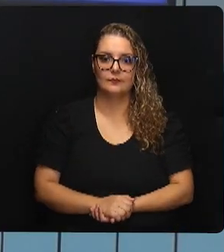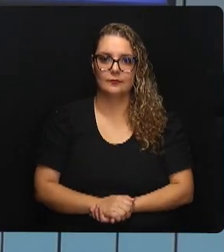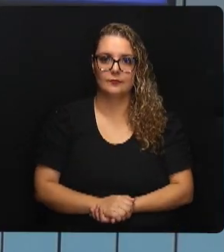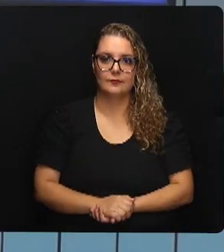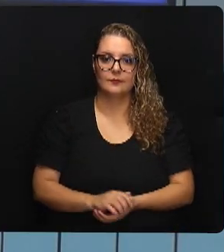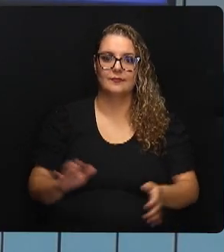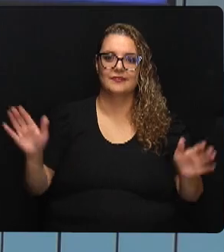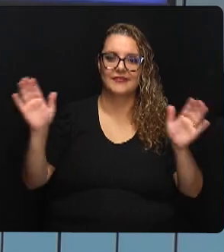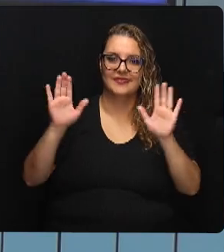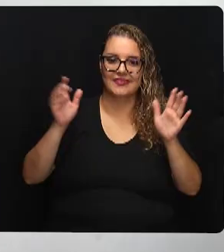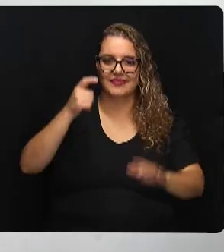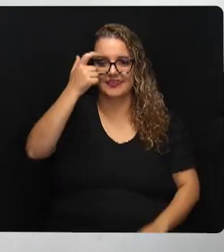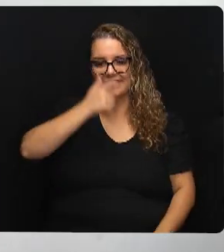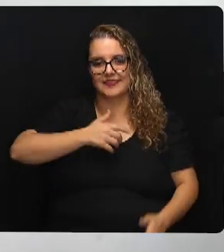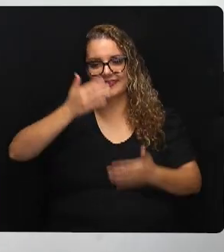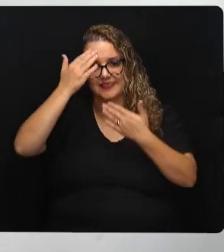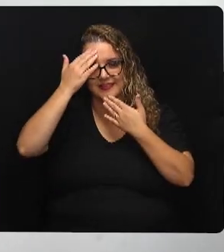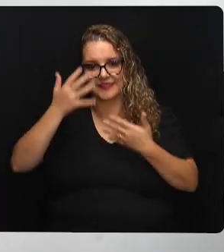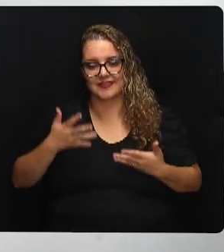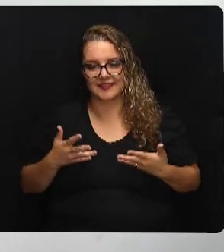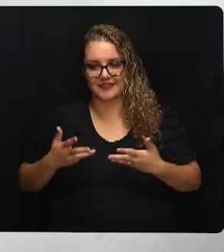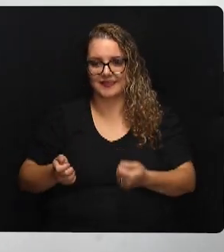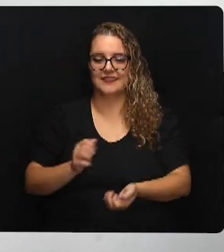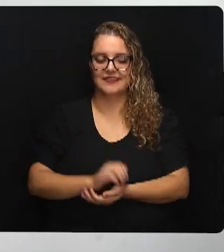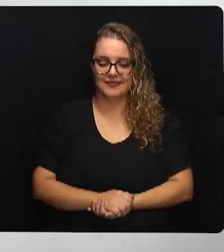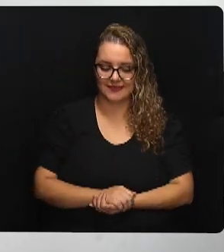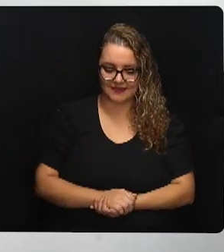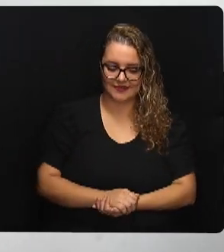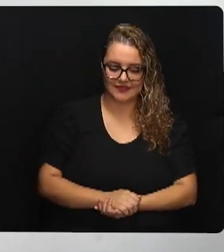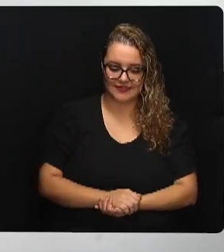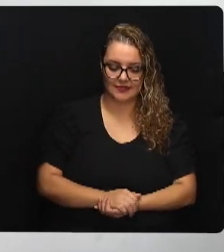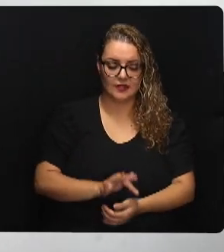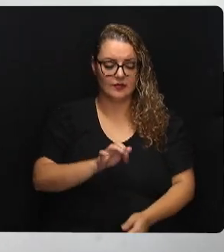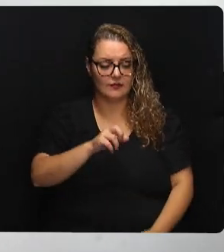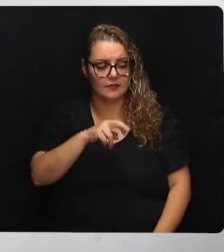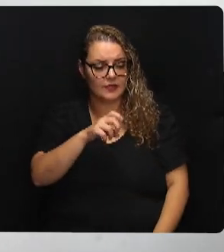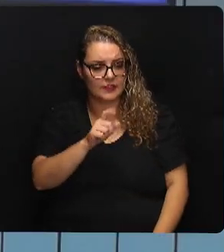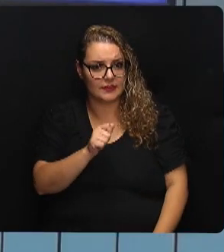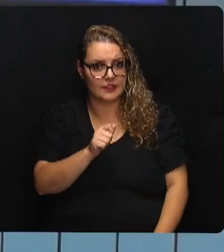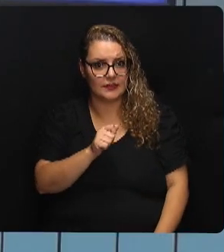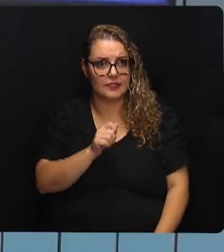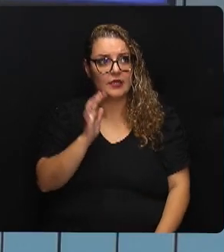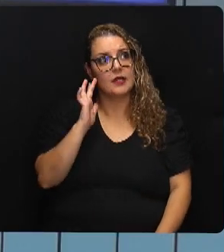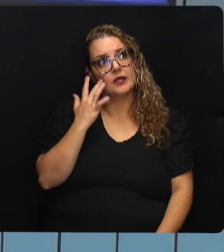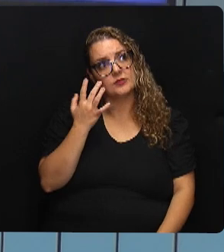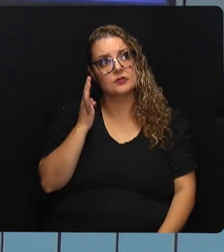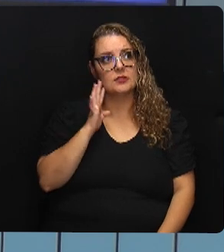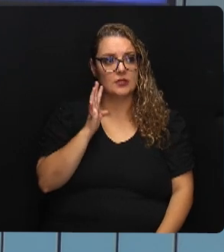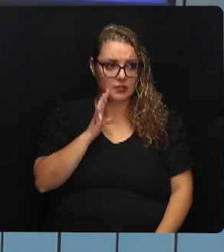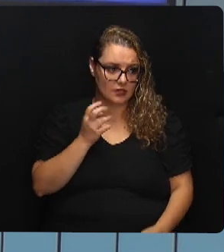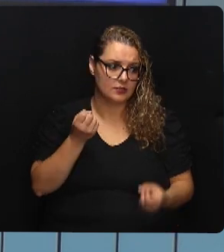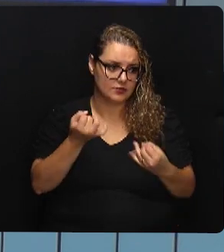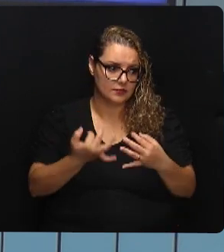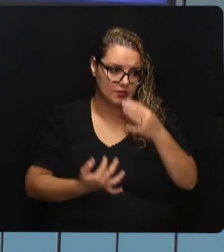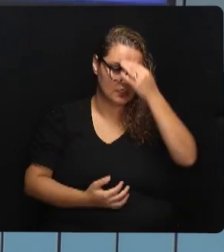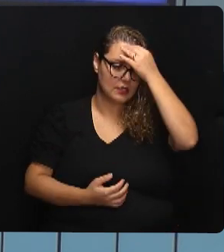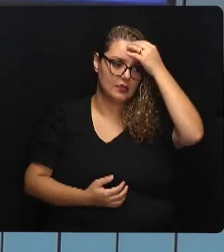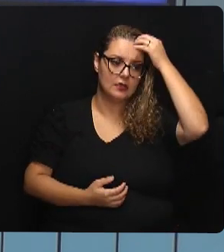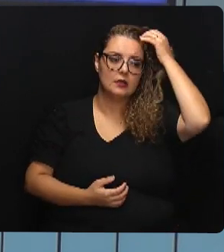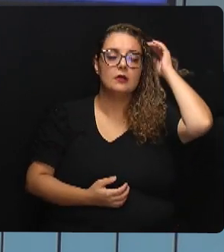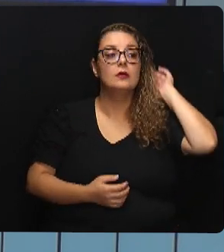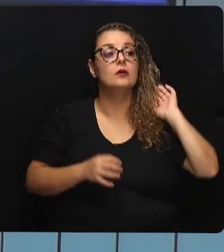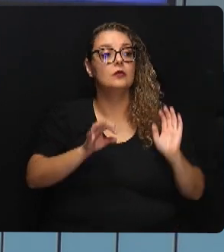quadro. Olá, eu que agradeço o convite. Fernanda, acho que é legal a gente explicar aqui para o pessoal